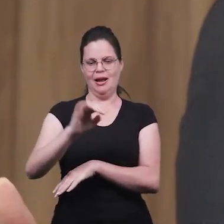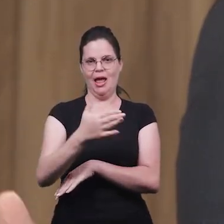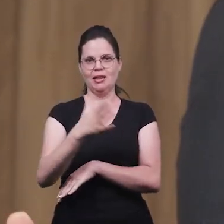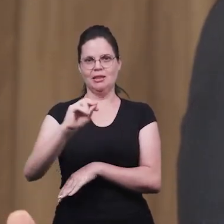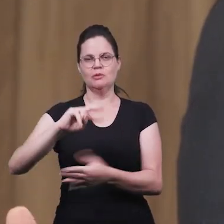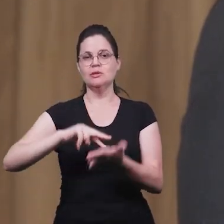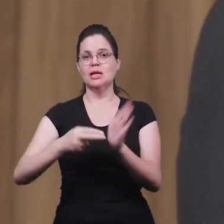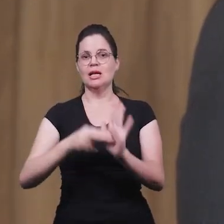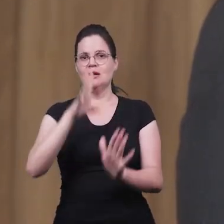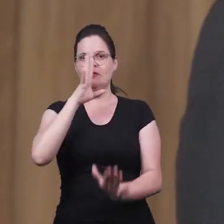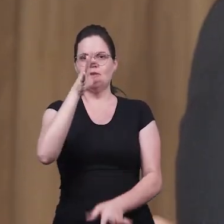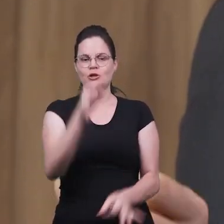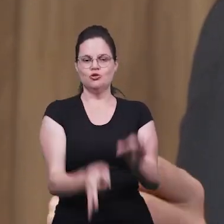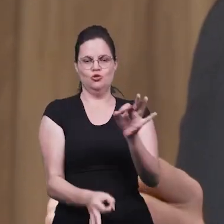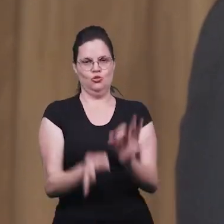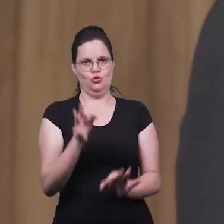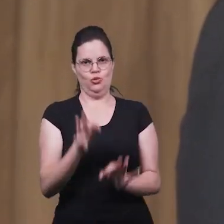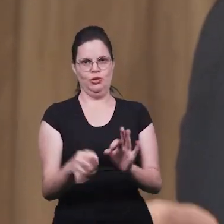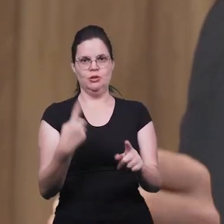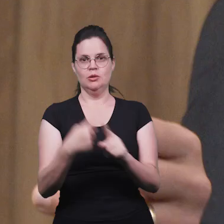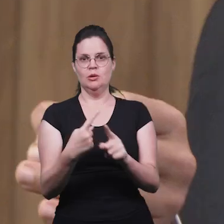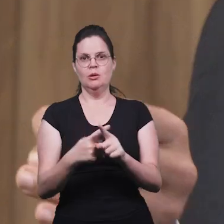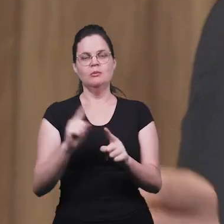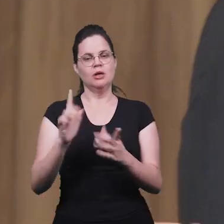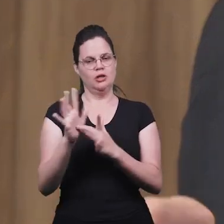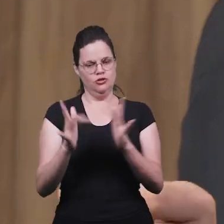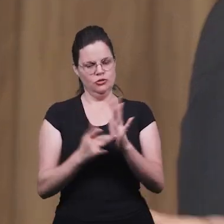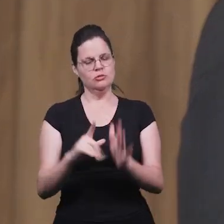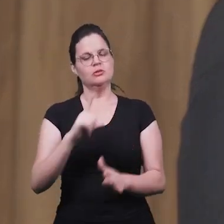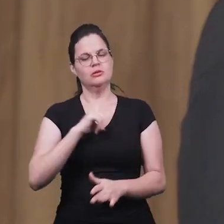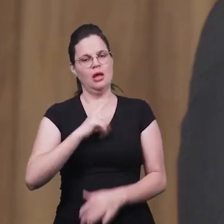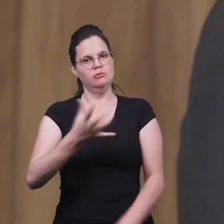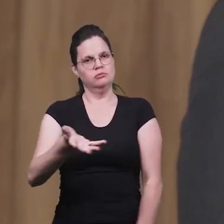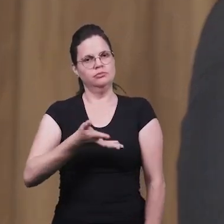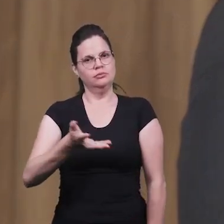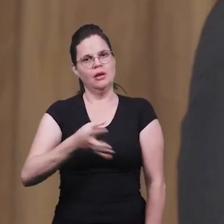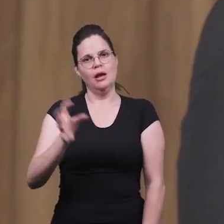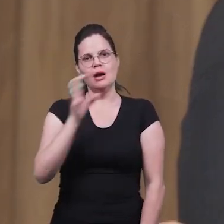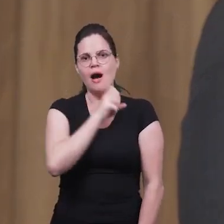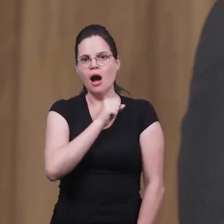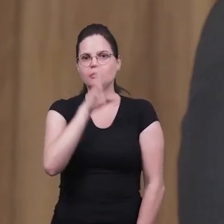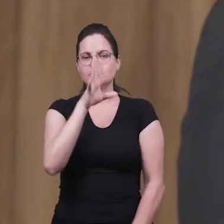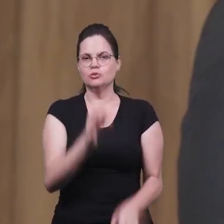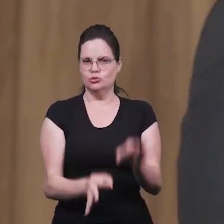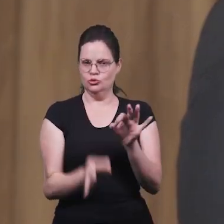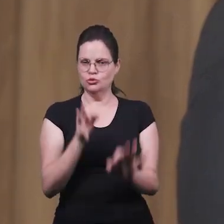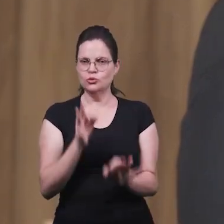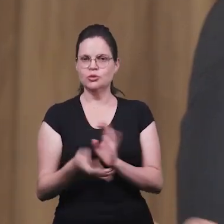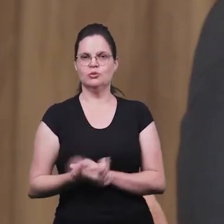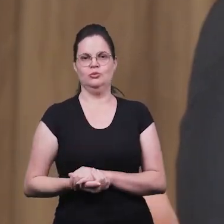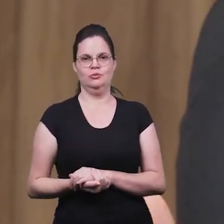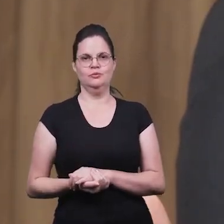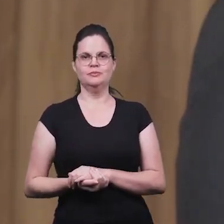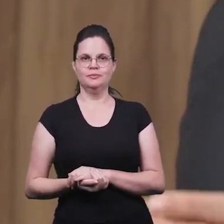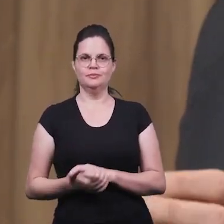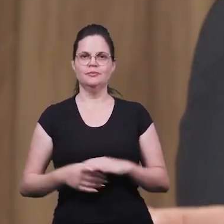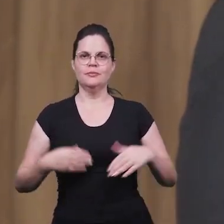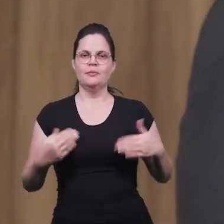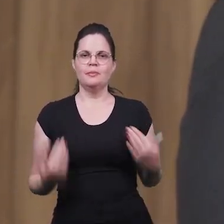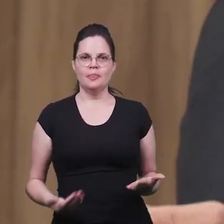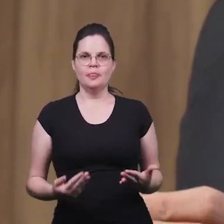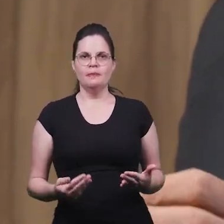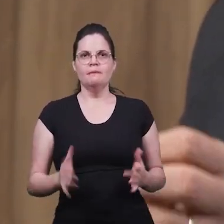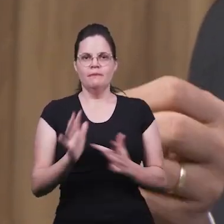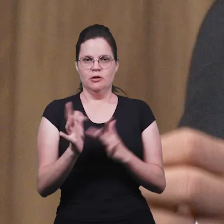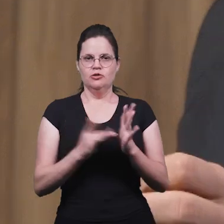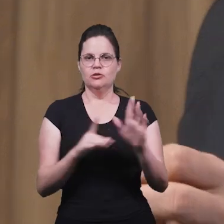profeticamente o juízo, pés que se apressam para executar o juízo. Ou seja, o Senhor Jesus também tem essa